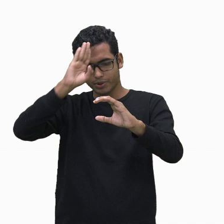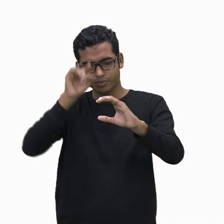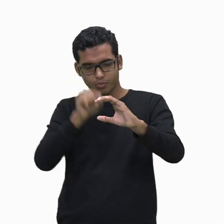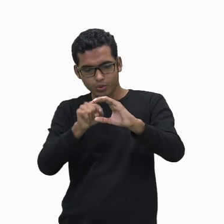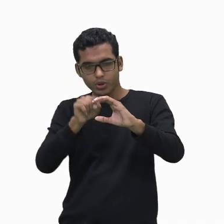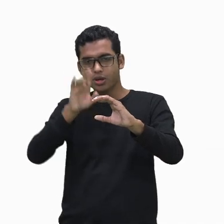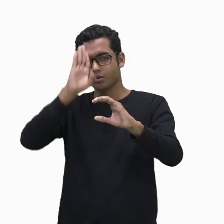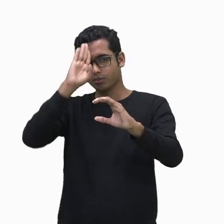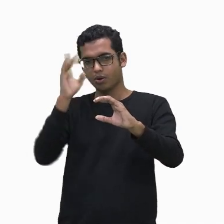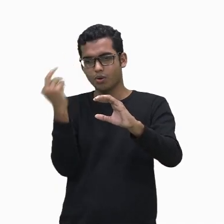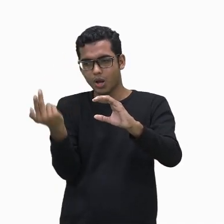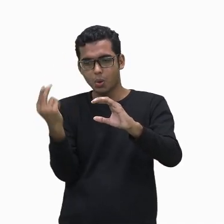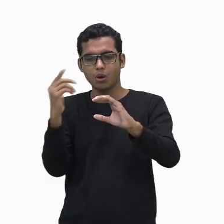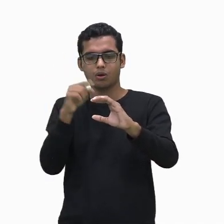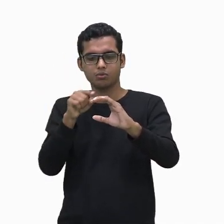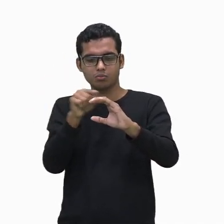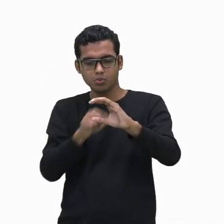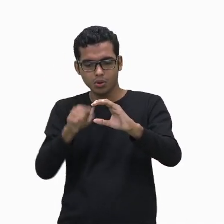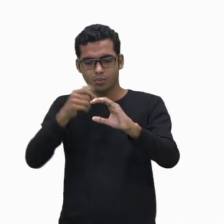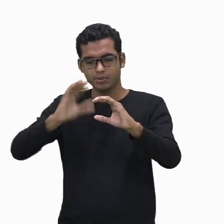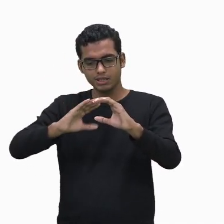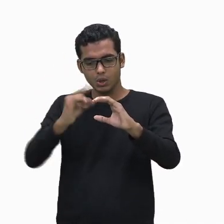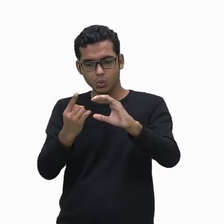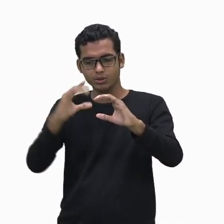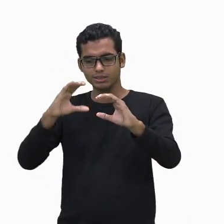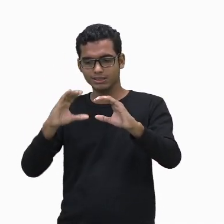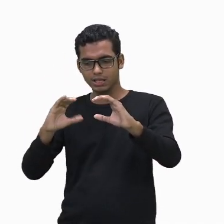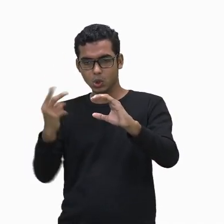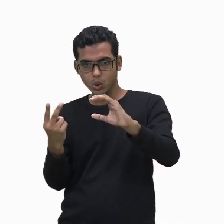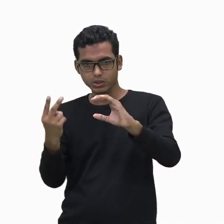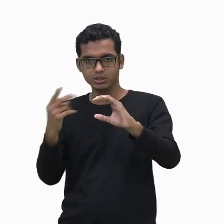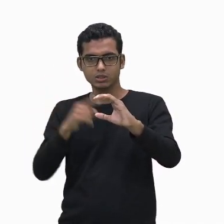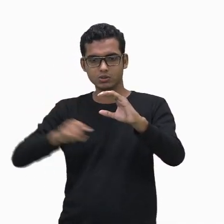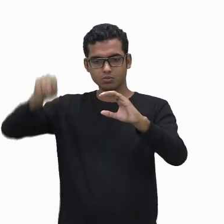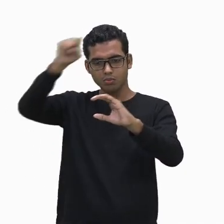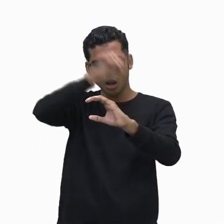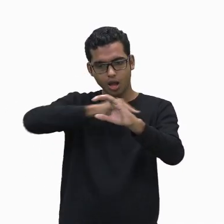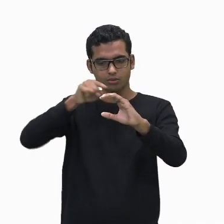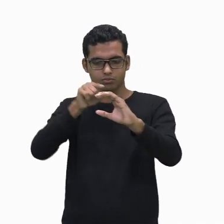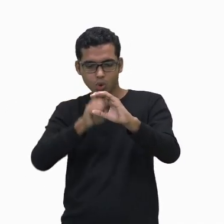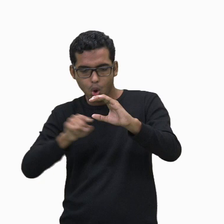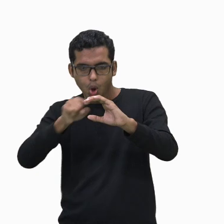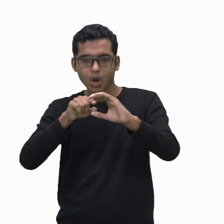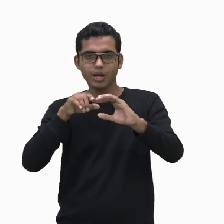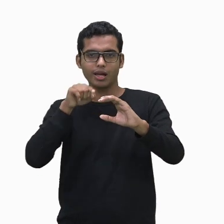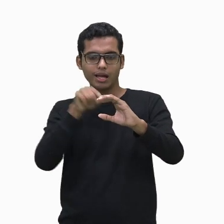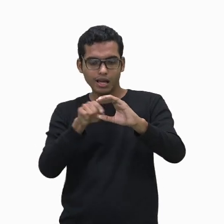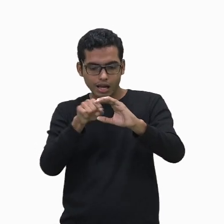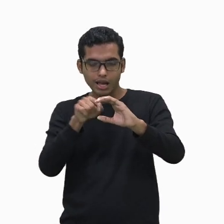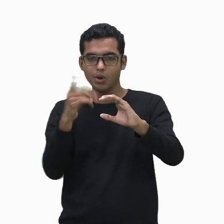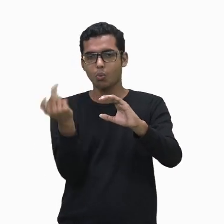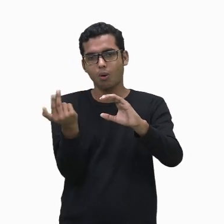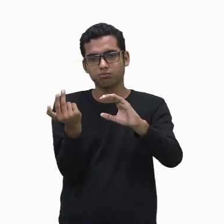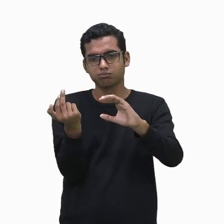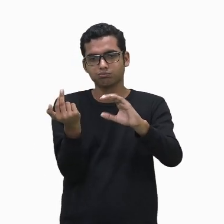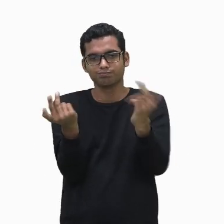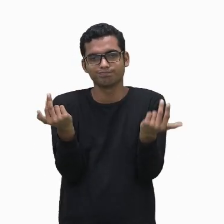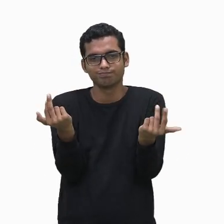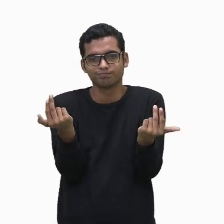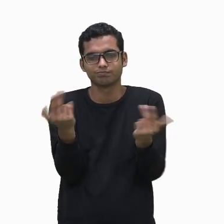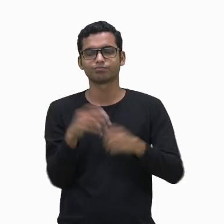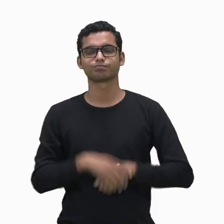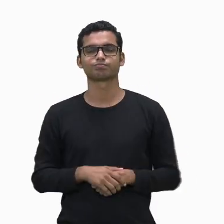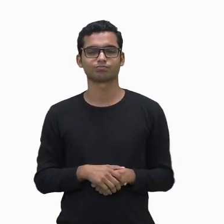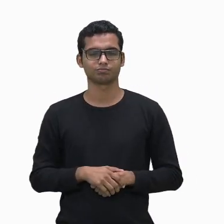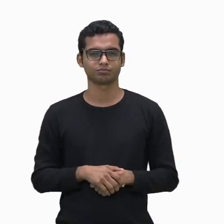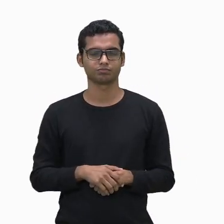primeira circunferência e também da segunda, eles estão no mesmo ponto, situados no mesmo ponto, tá? E aí, como uma é